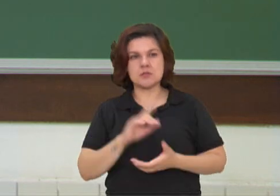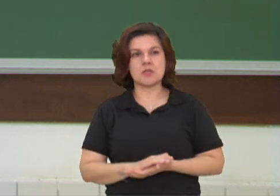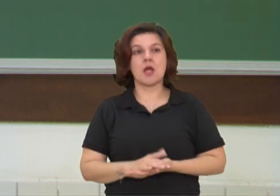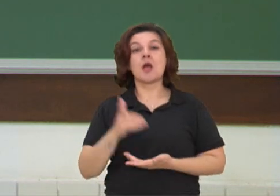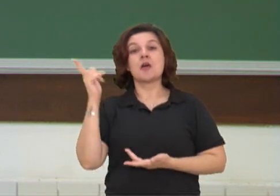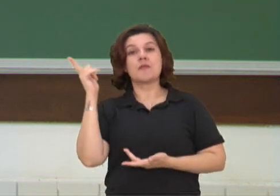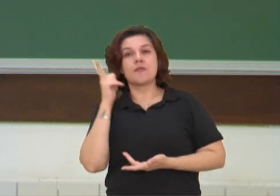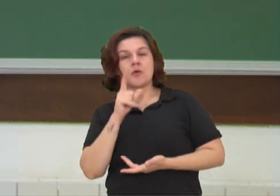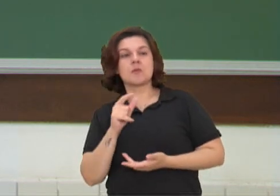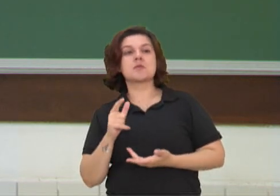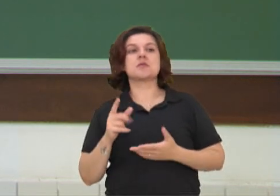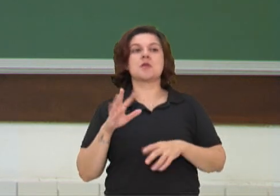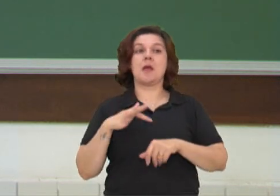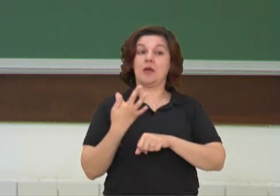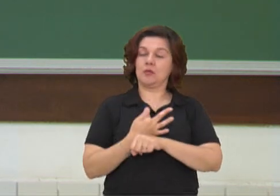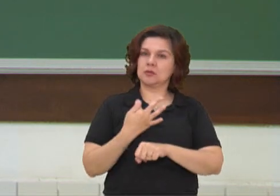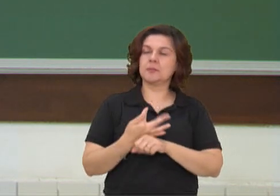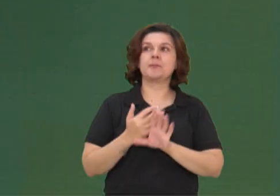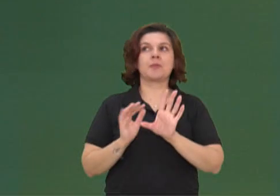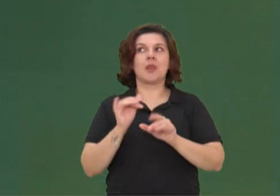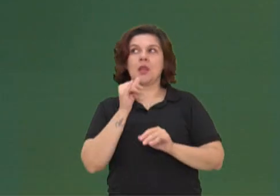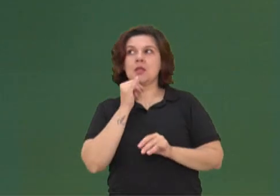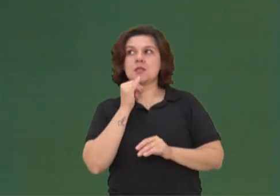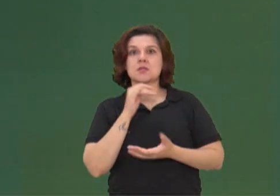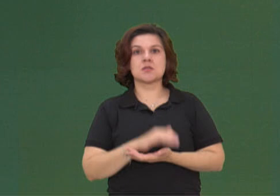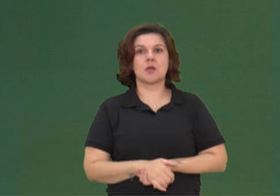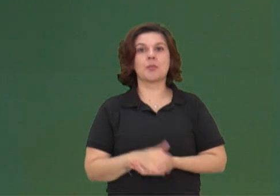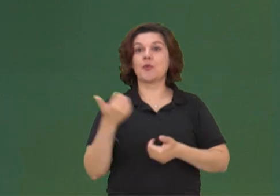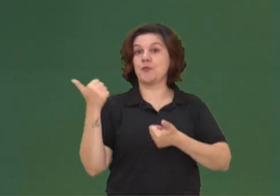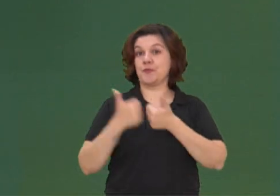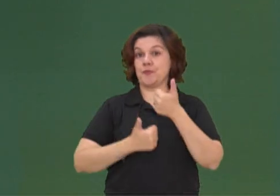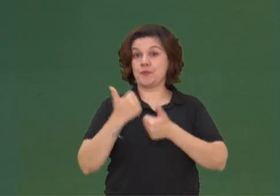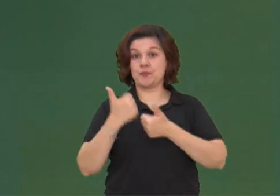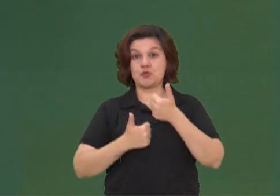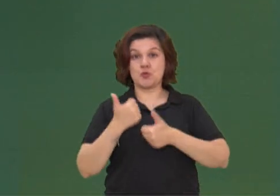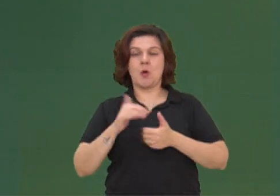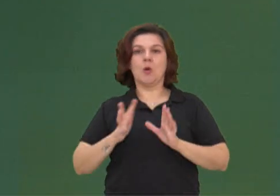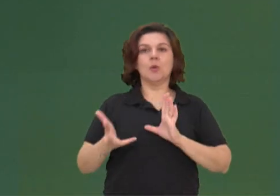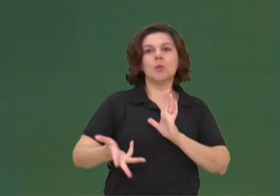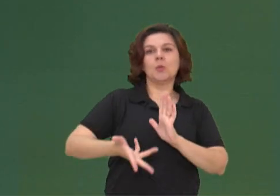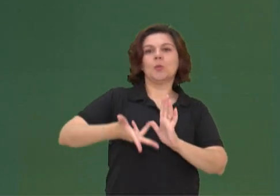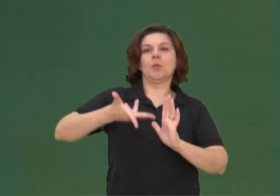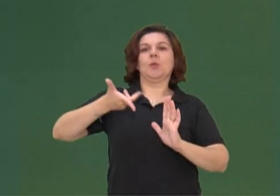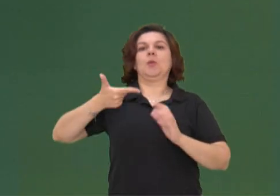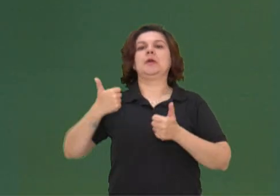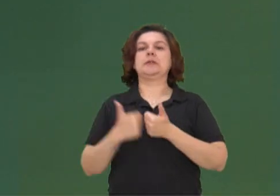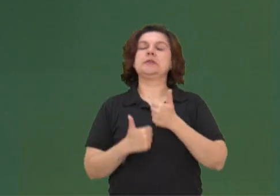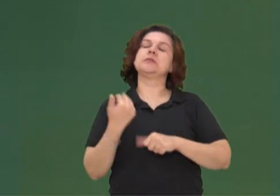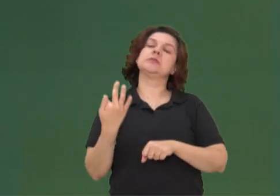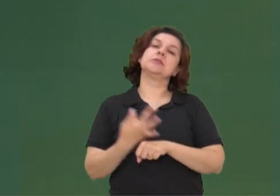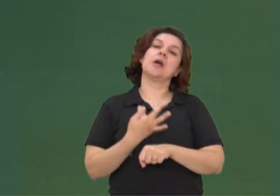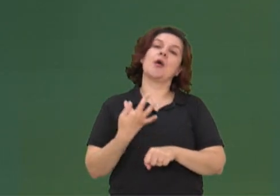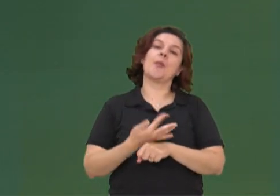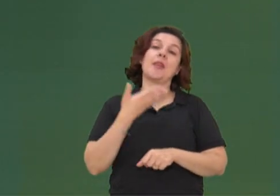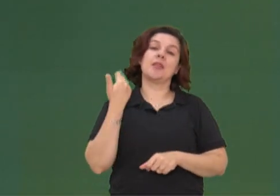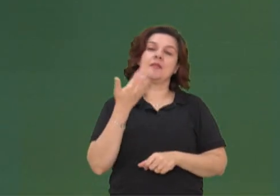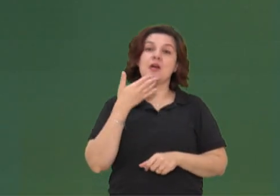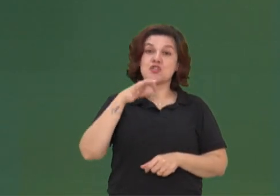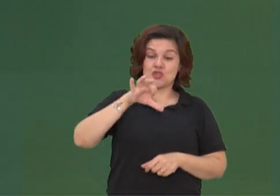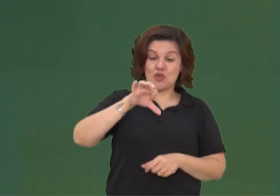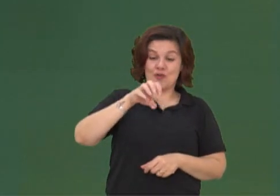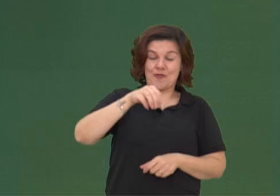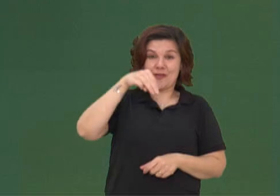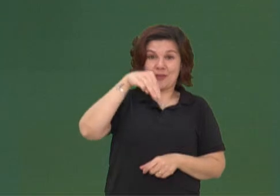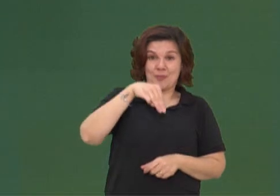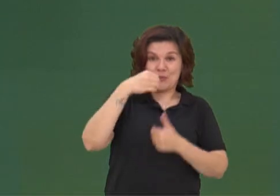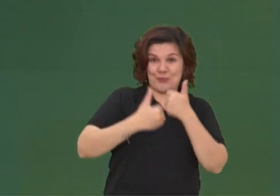uma resistência maior, então você vai, por exemplo, numa partida de futebol, você vai ter mais facilidade de aguentar ali os 90 minutos de